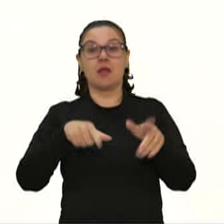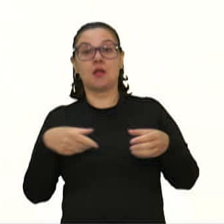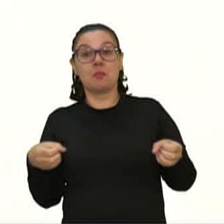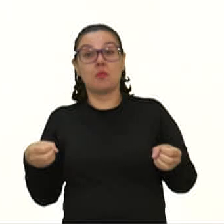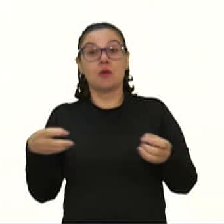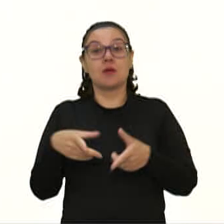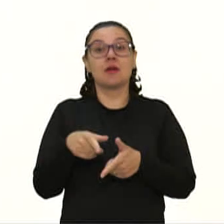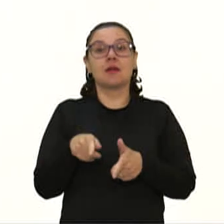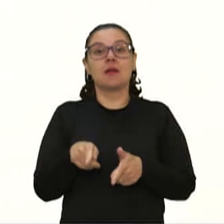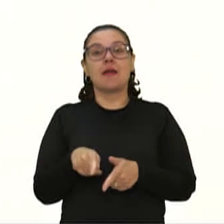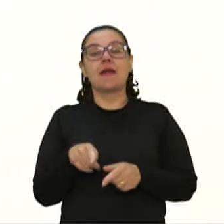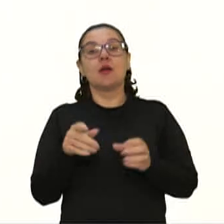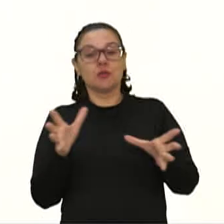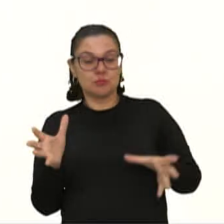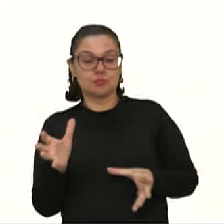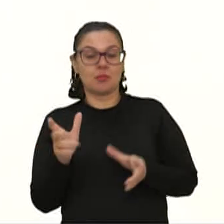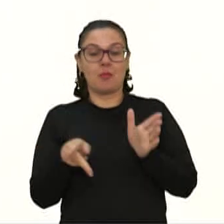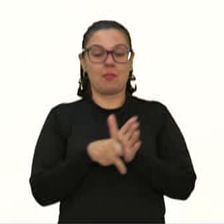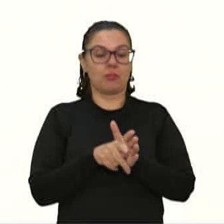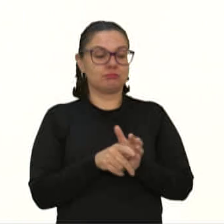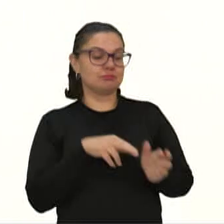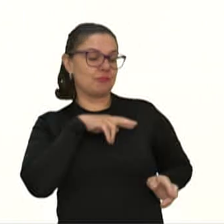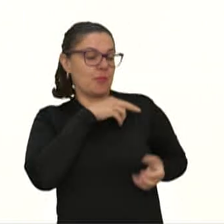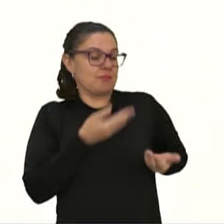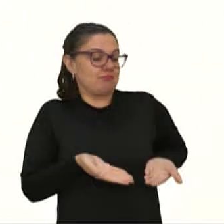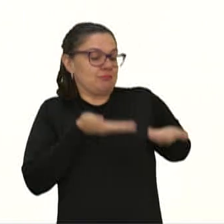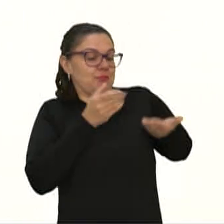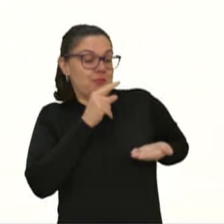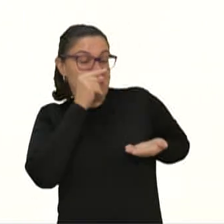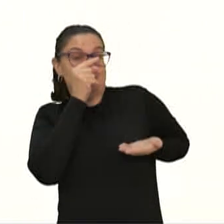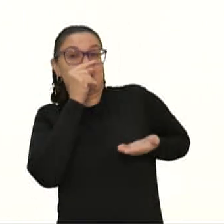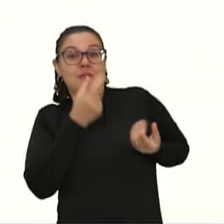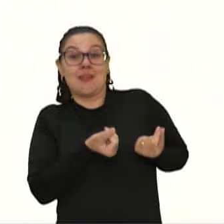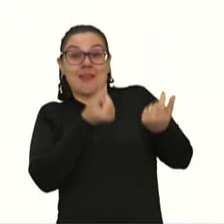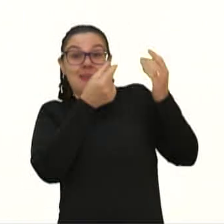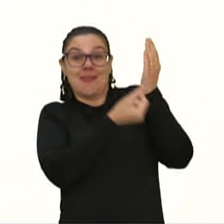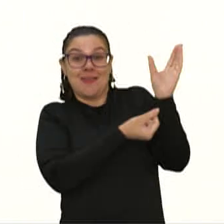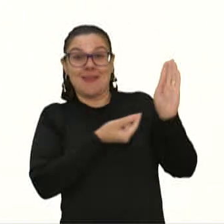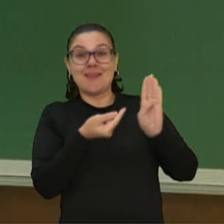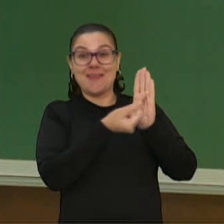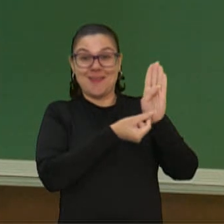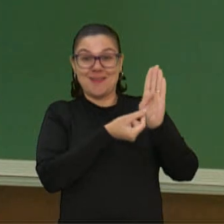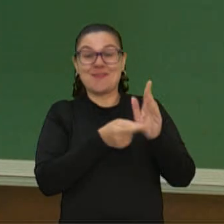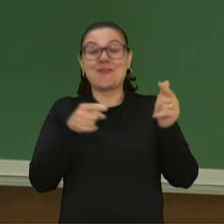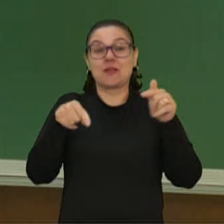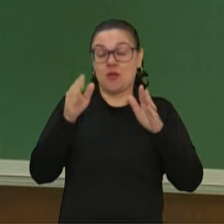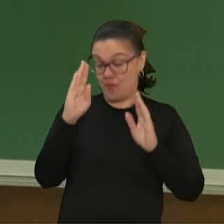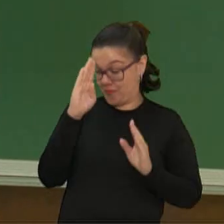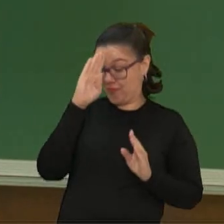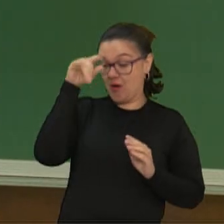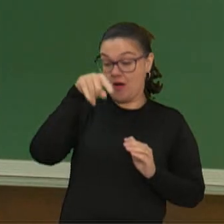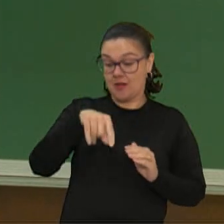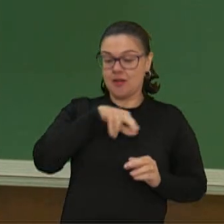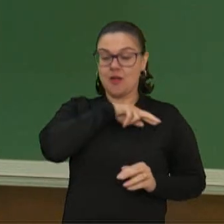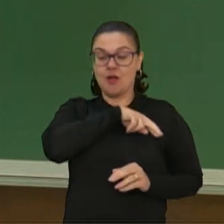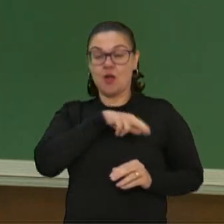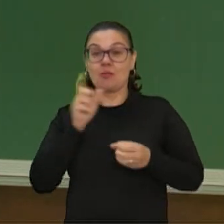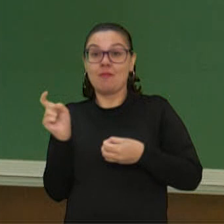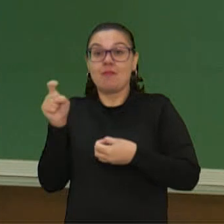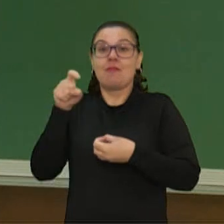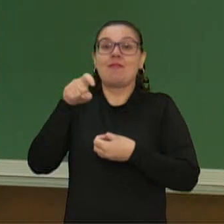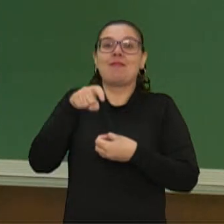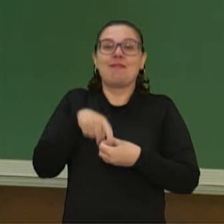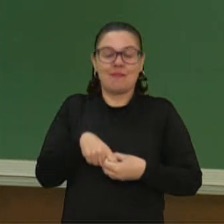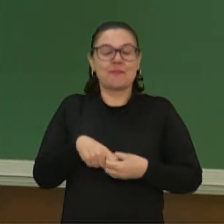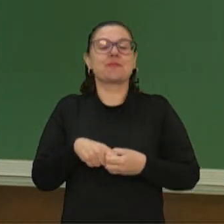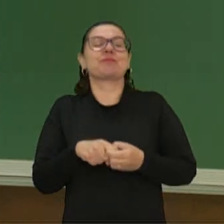não, é a epopeia burguesa, como dizia Hegel, né? Finalmente, os romances aqui retornam a